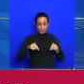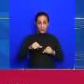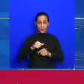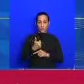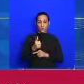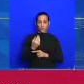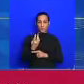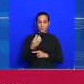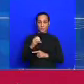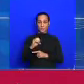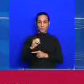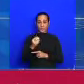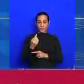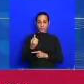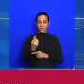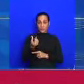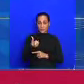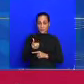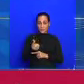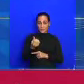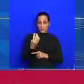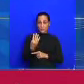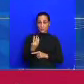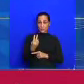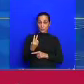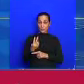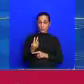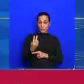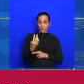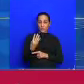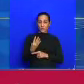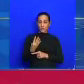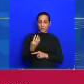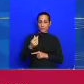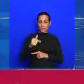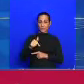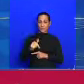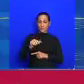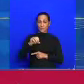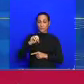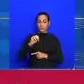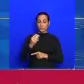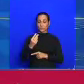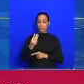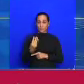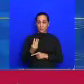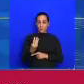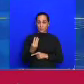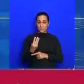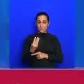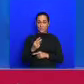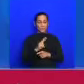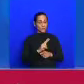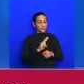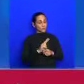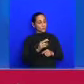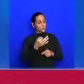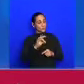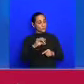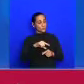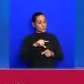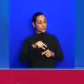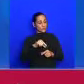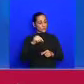11, 20, 16, 42, 47 e 03. Senhoras